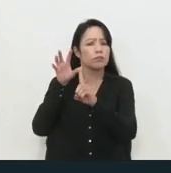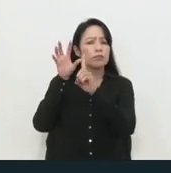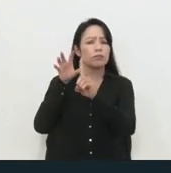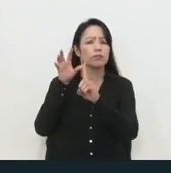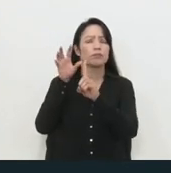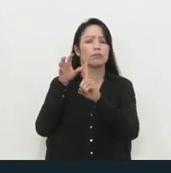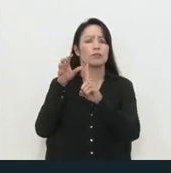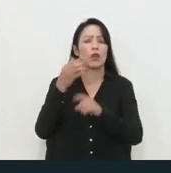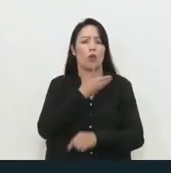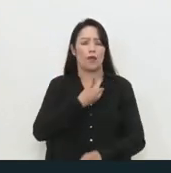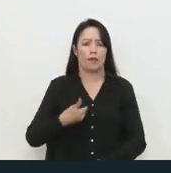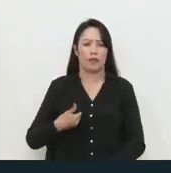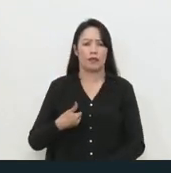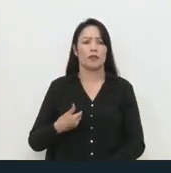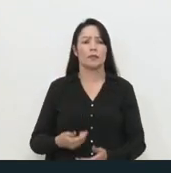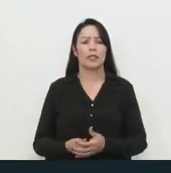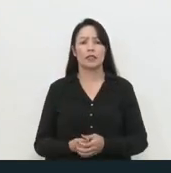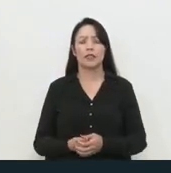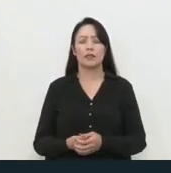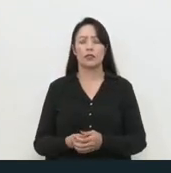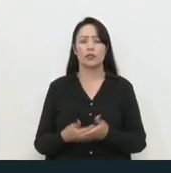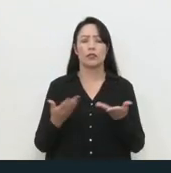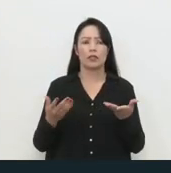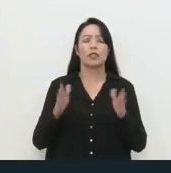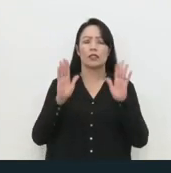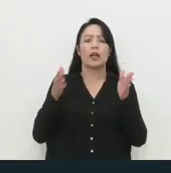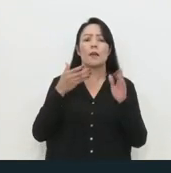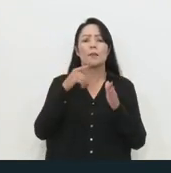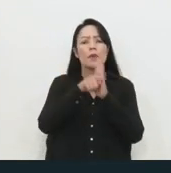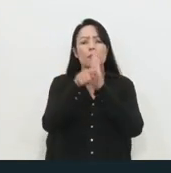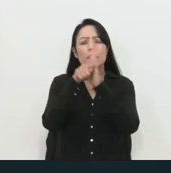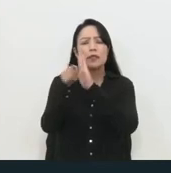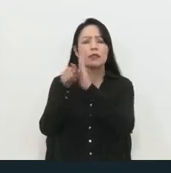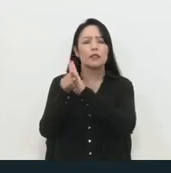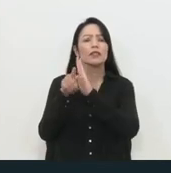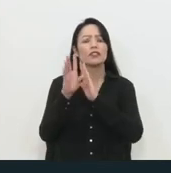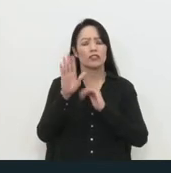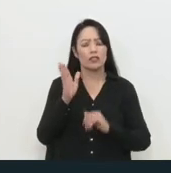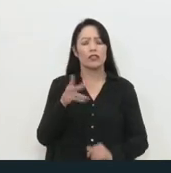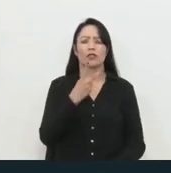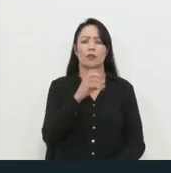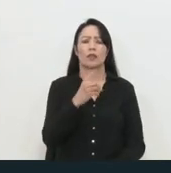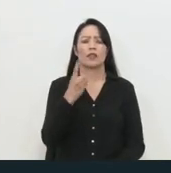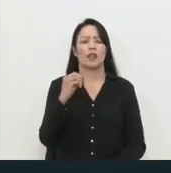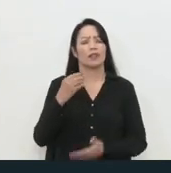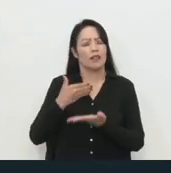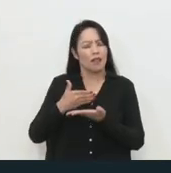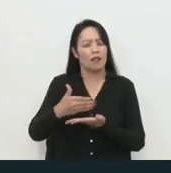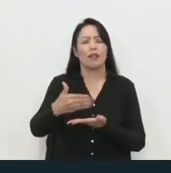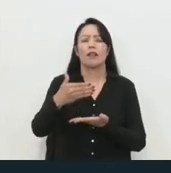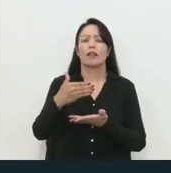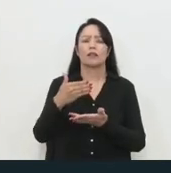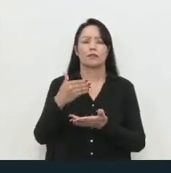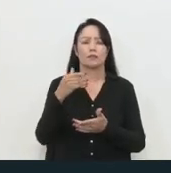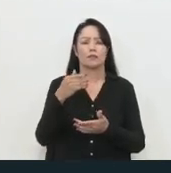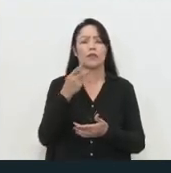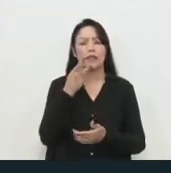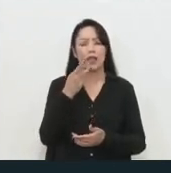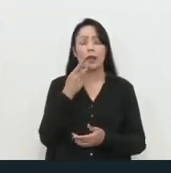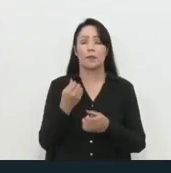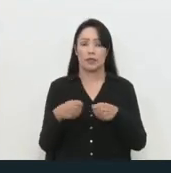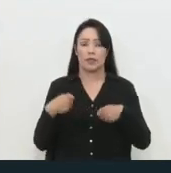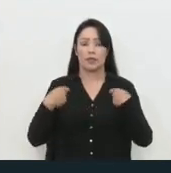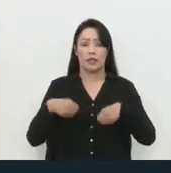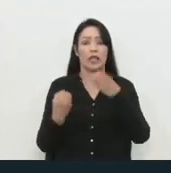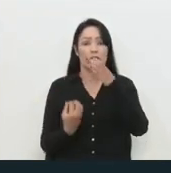cobrar uma coisa que já tinha já vem falando desde 2010 que é a criação do Parque Linear